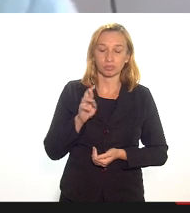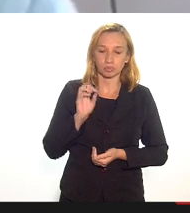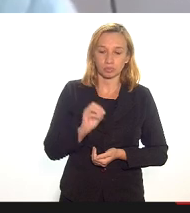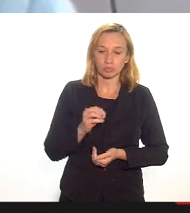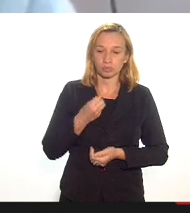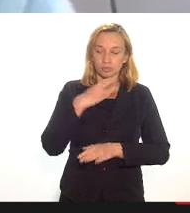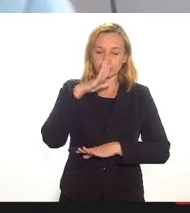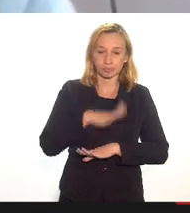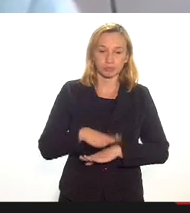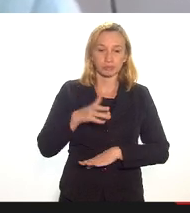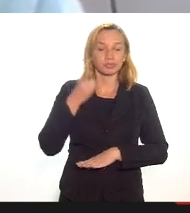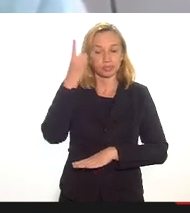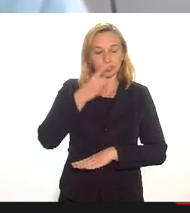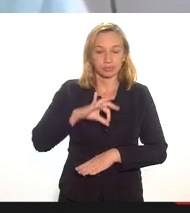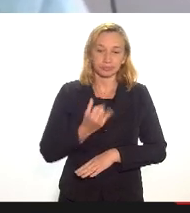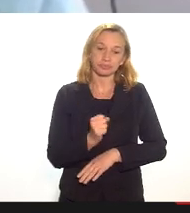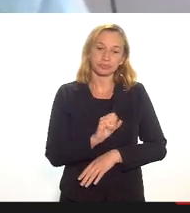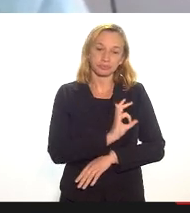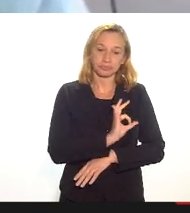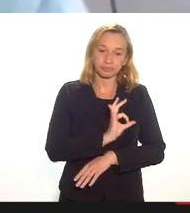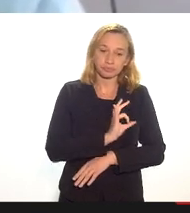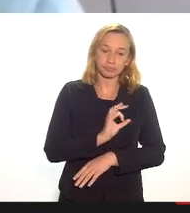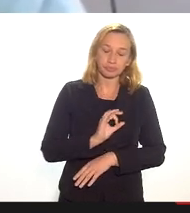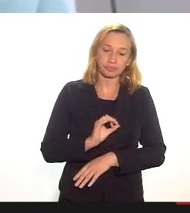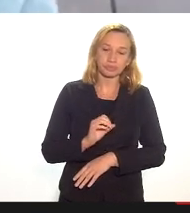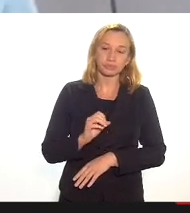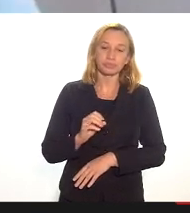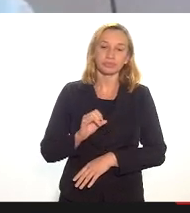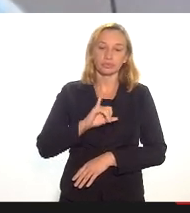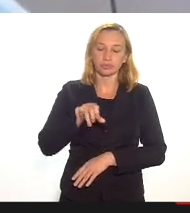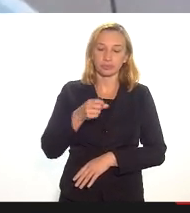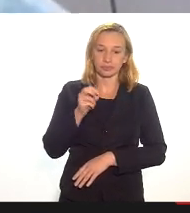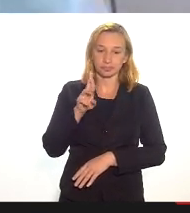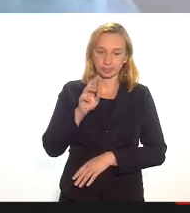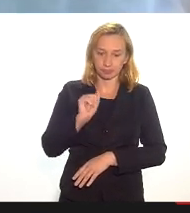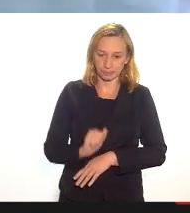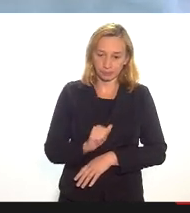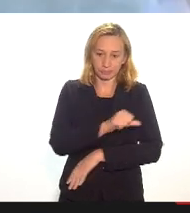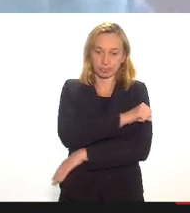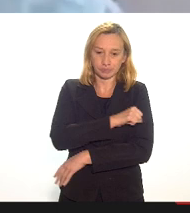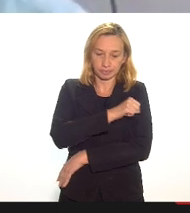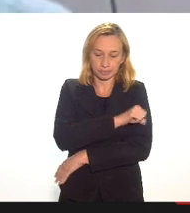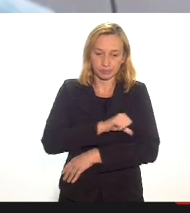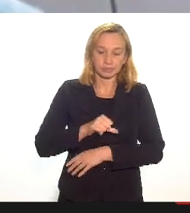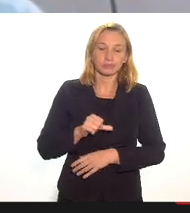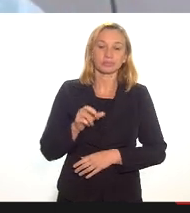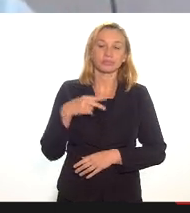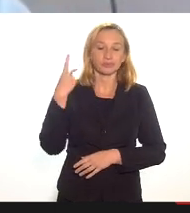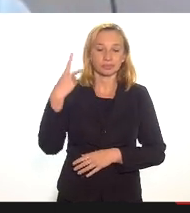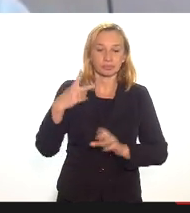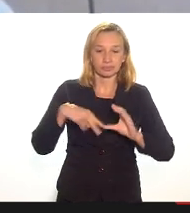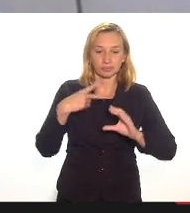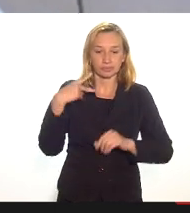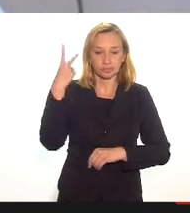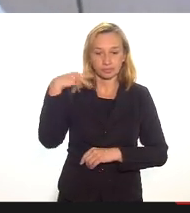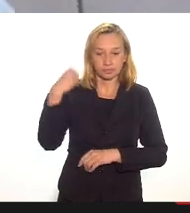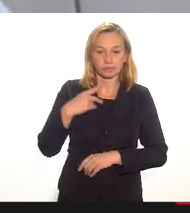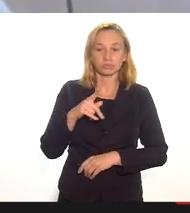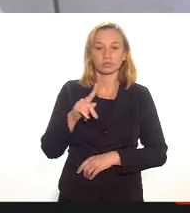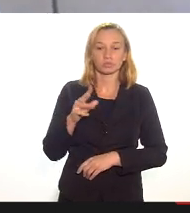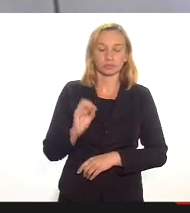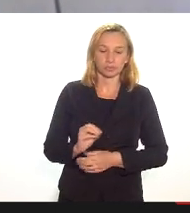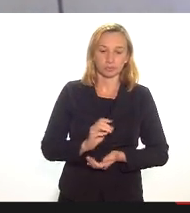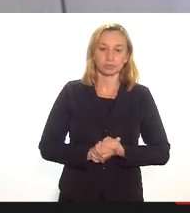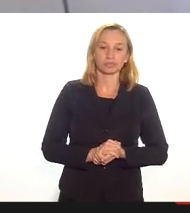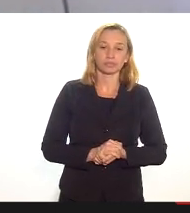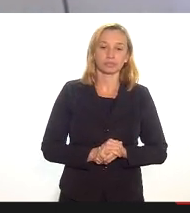deputada Marta Rocha, boa tarde, deputada Jandira Fegali, enfermeira Rejane, vereador Paulo Pinheiro.